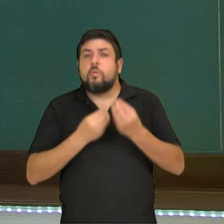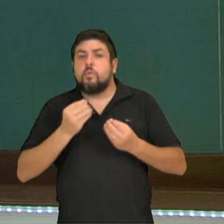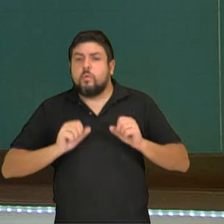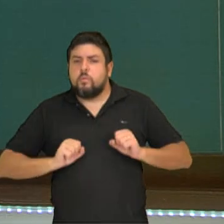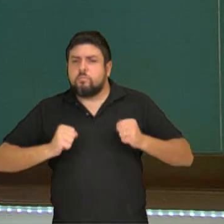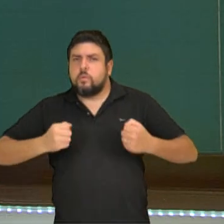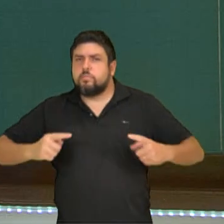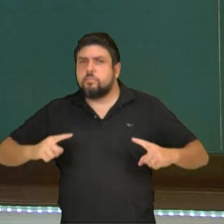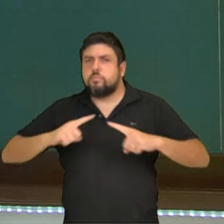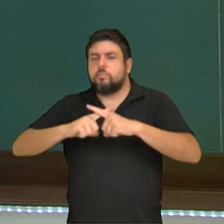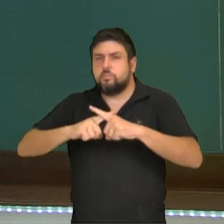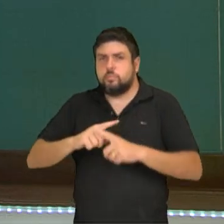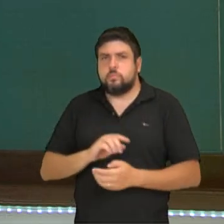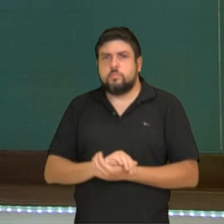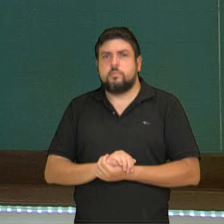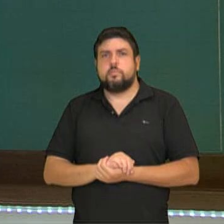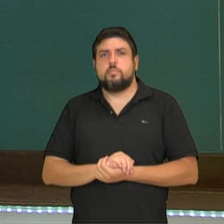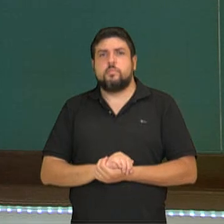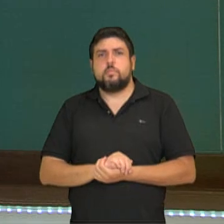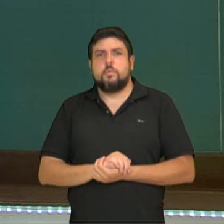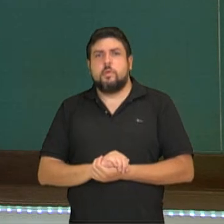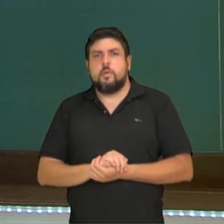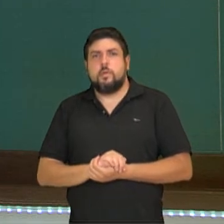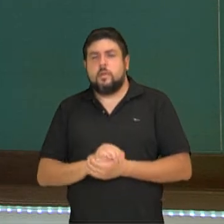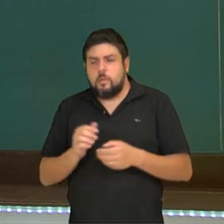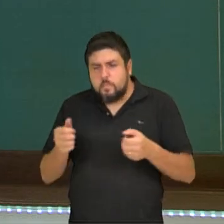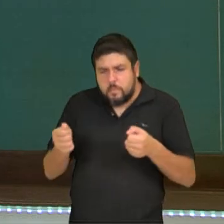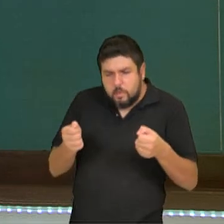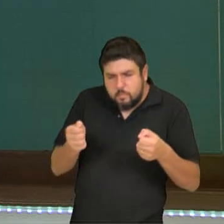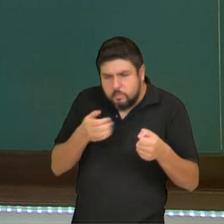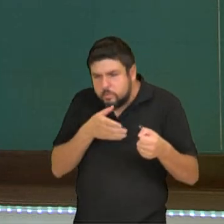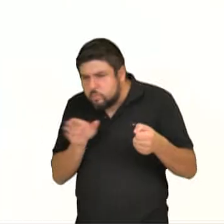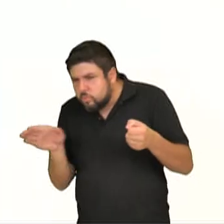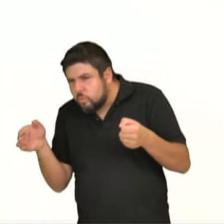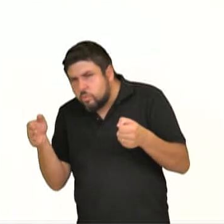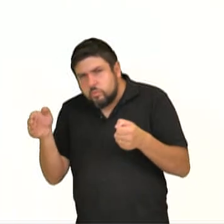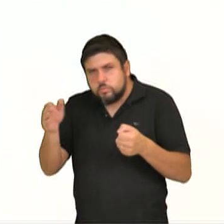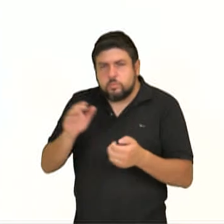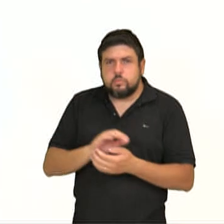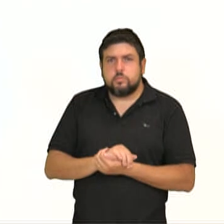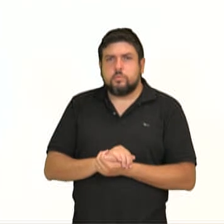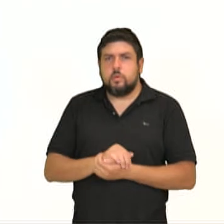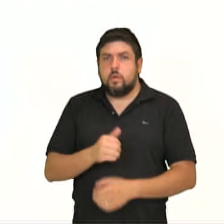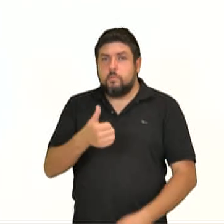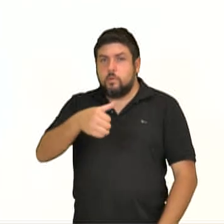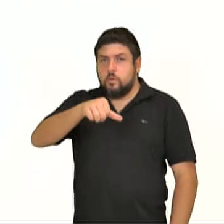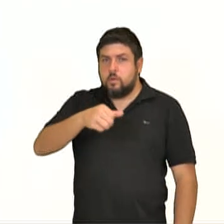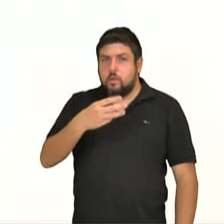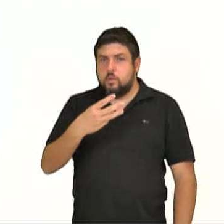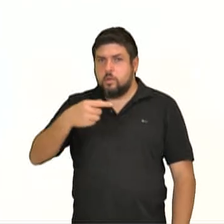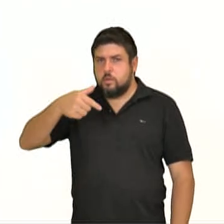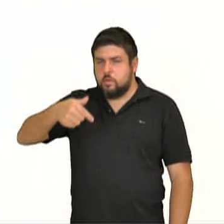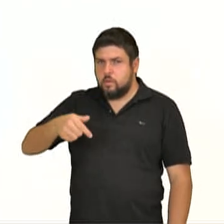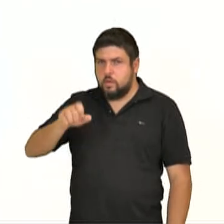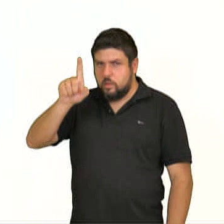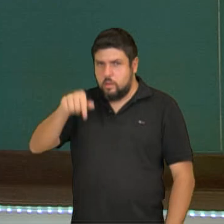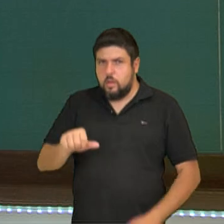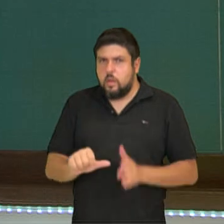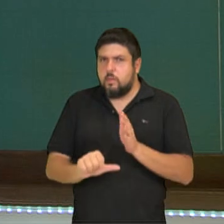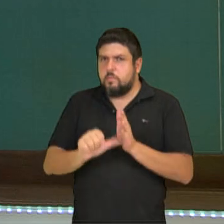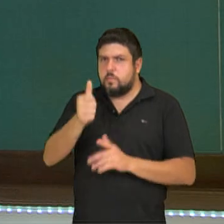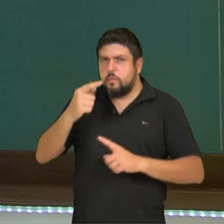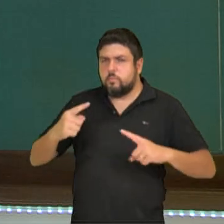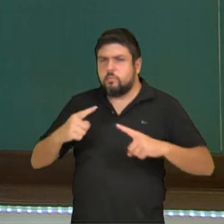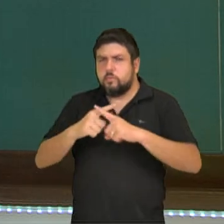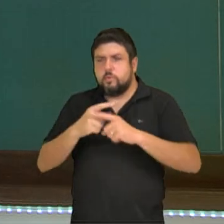consequentemente, melhorou os mapas, o nível da competição melhorou também. Aí, em 1937, a gente teve o primeiro campeonato, vocês podem ver que é